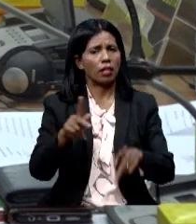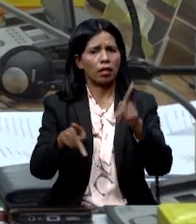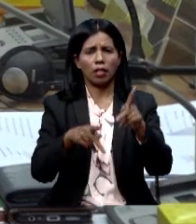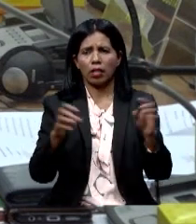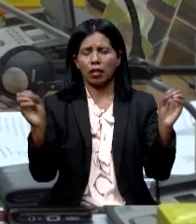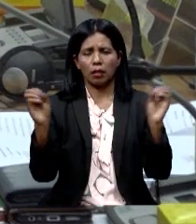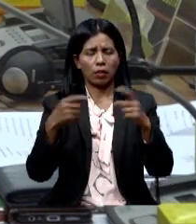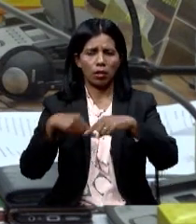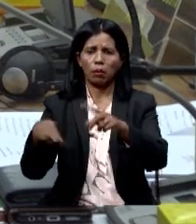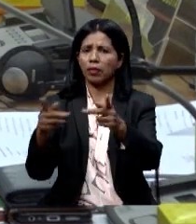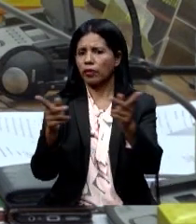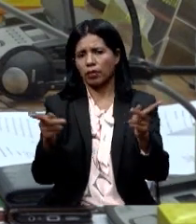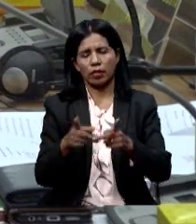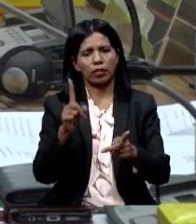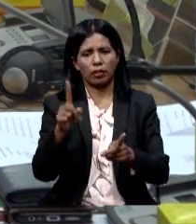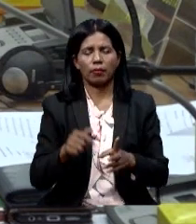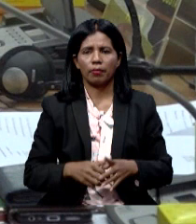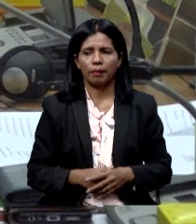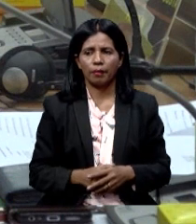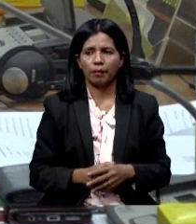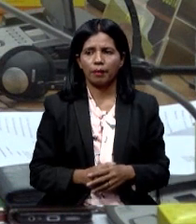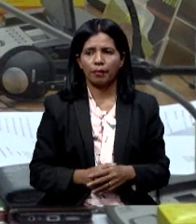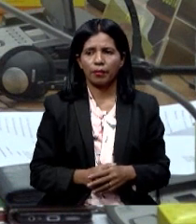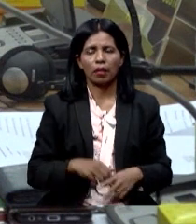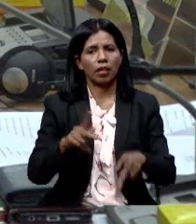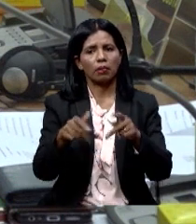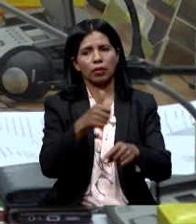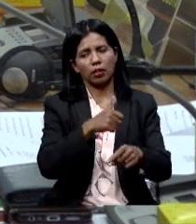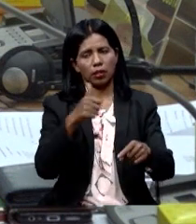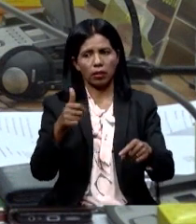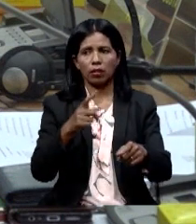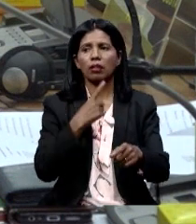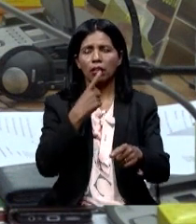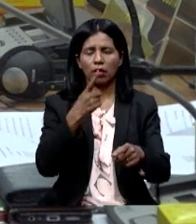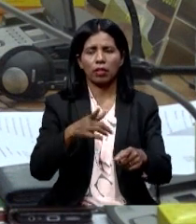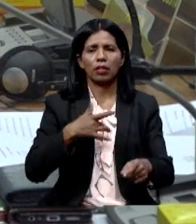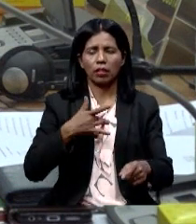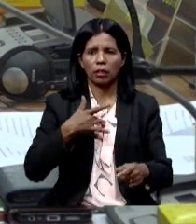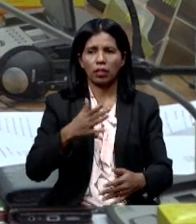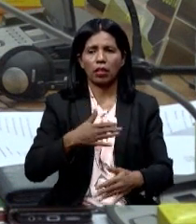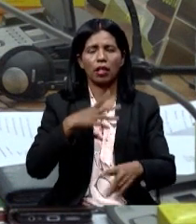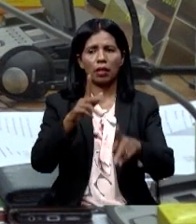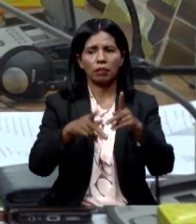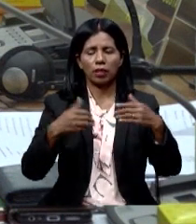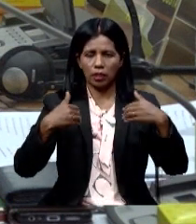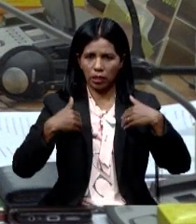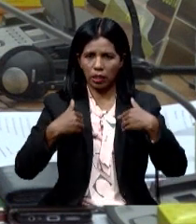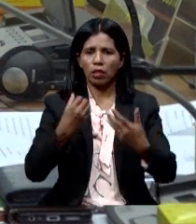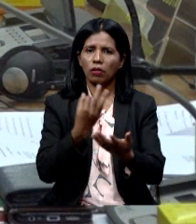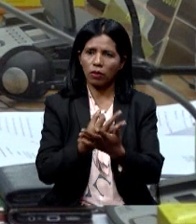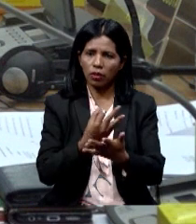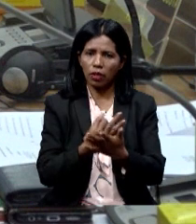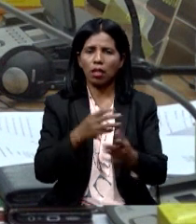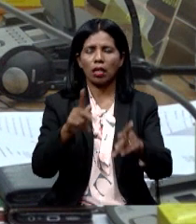É uma labafatina ida. É uma sírabe privilegiado sirhanes, é uma sírabe ia ossa, é